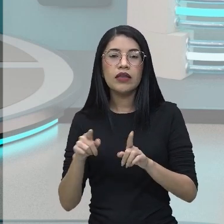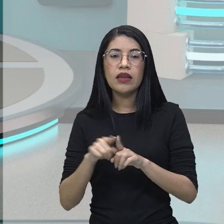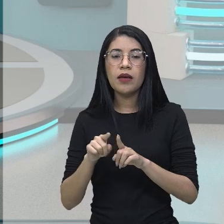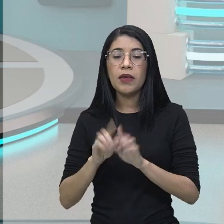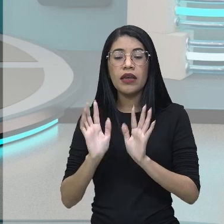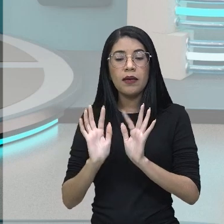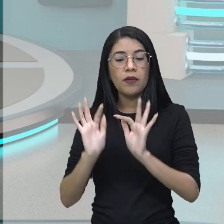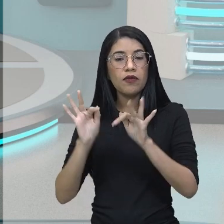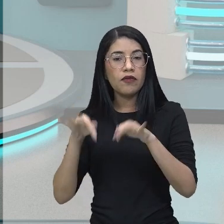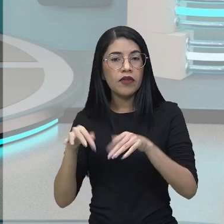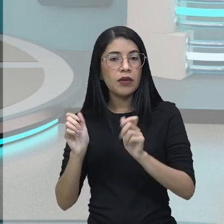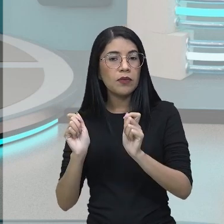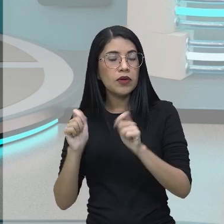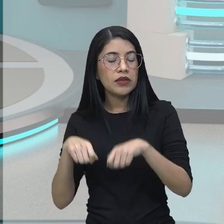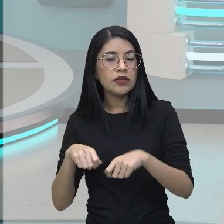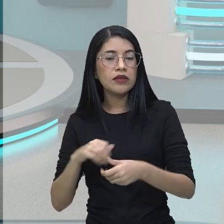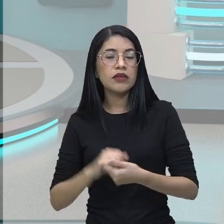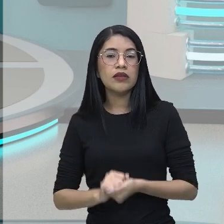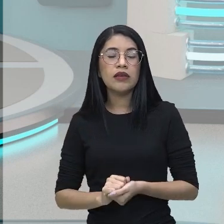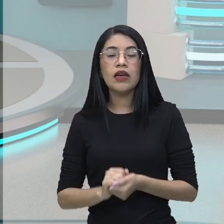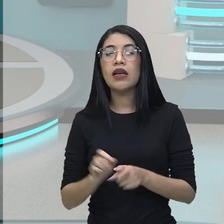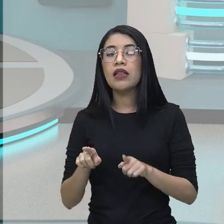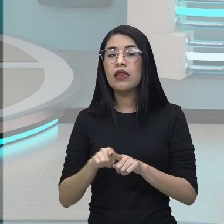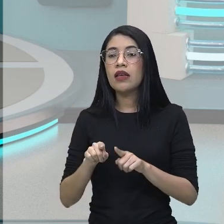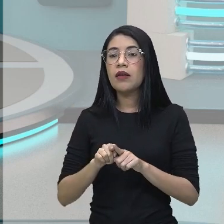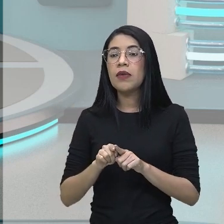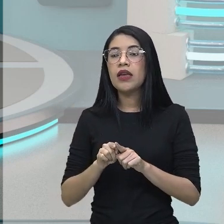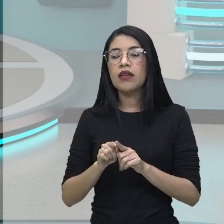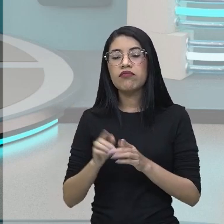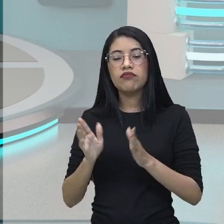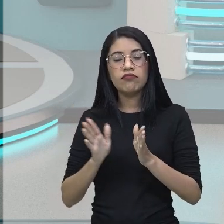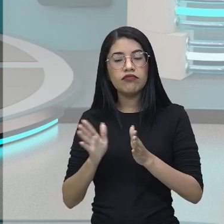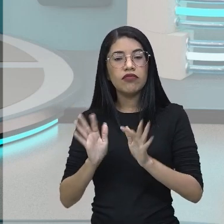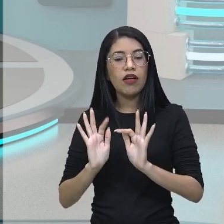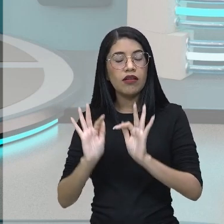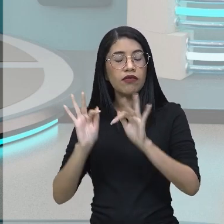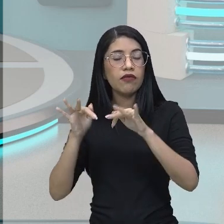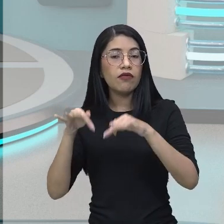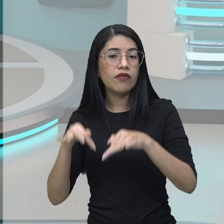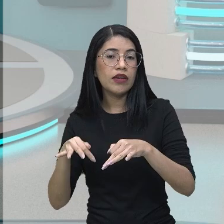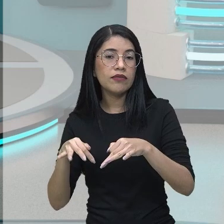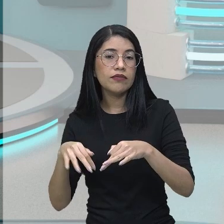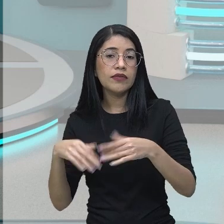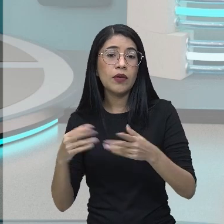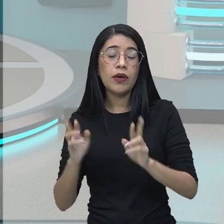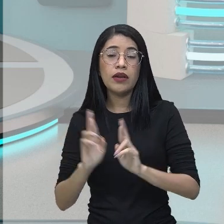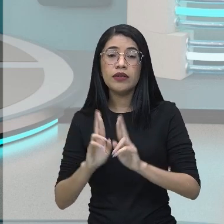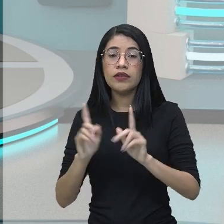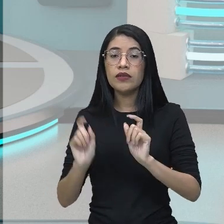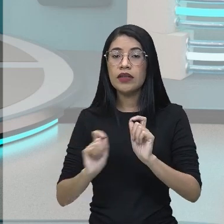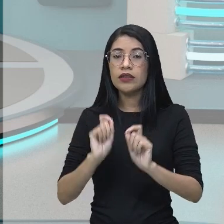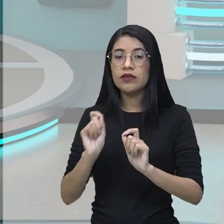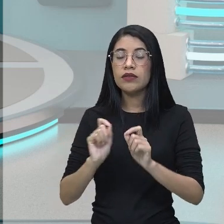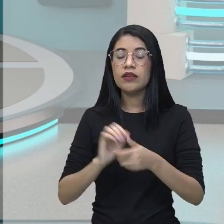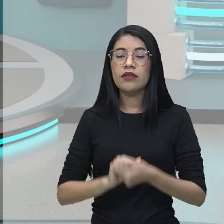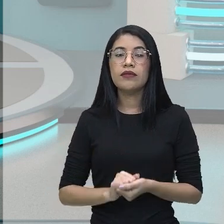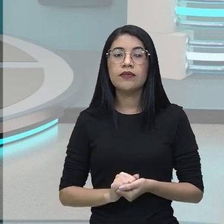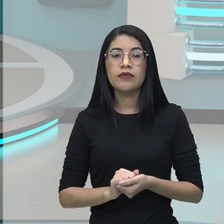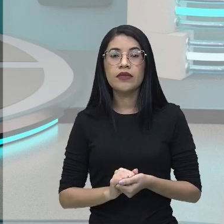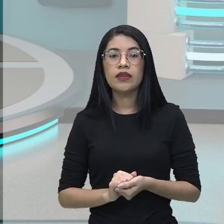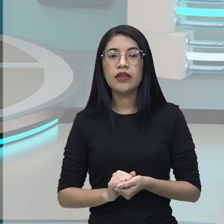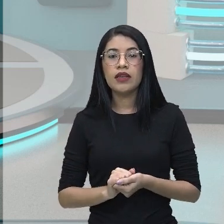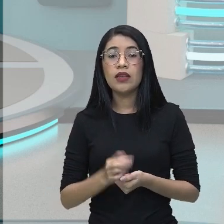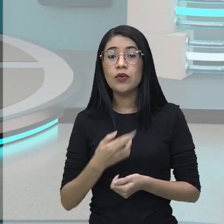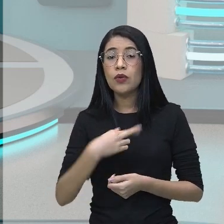fim esse amor que tem um momento em que ele acaba perceba que isso daí é contrário ao pensamento do